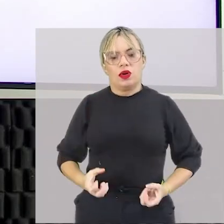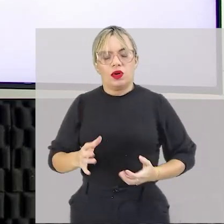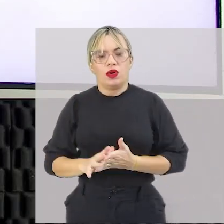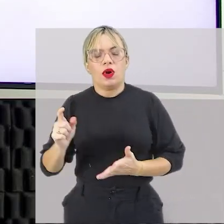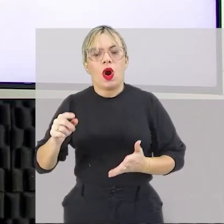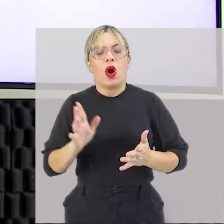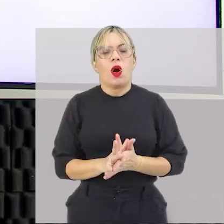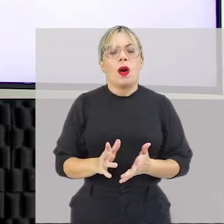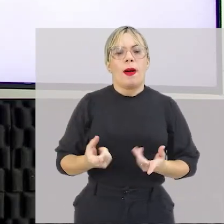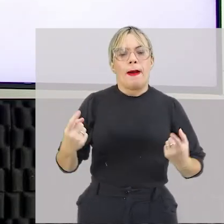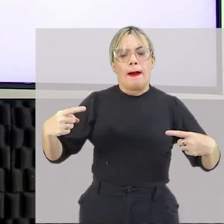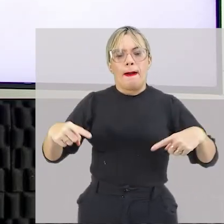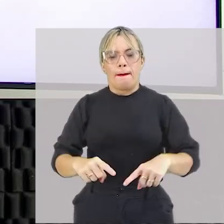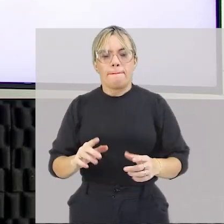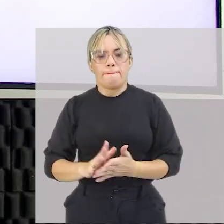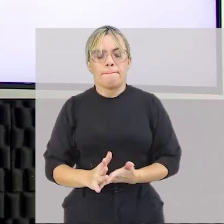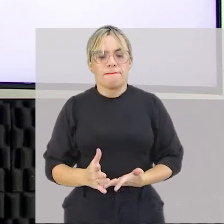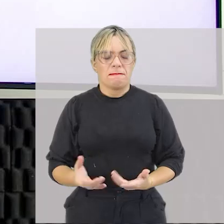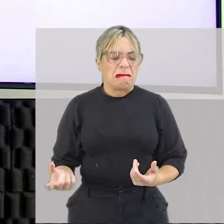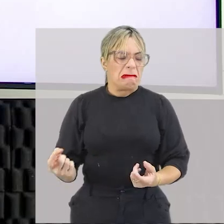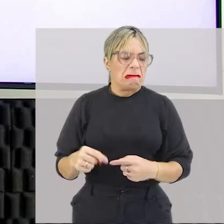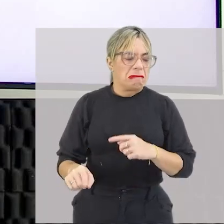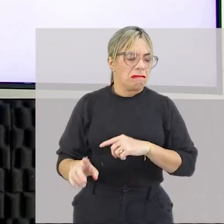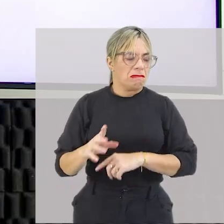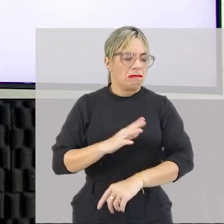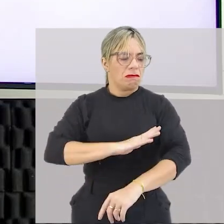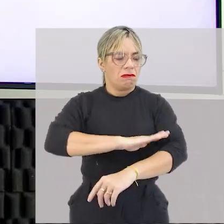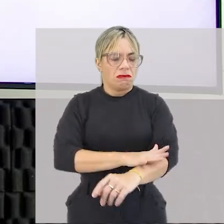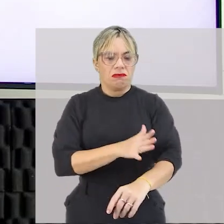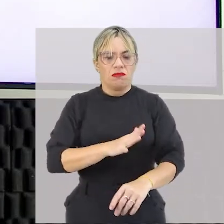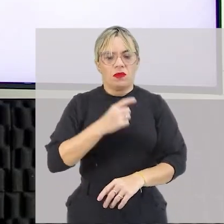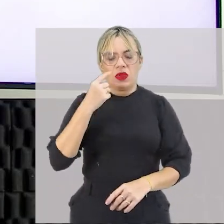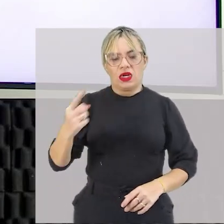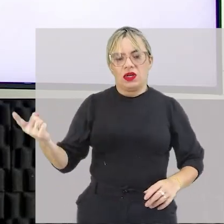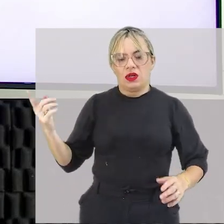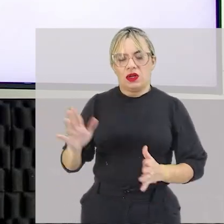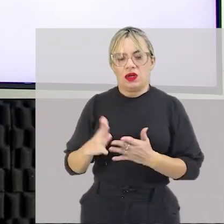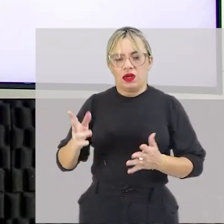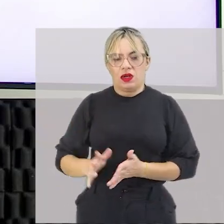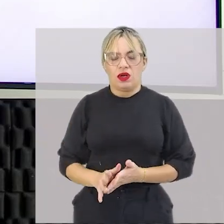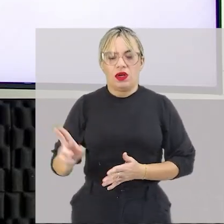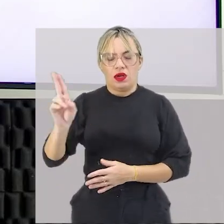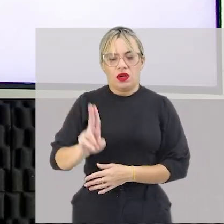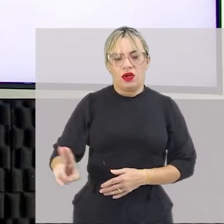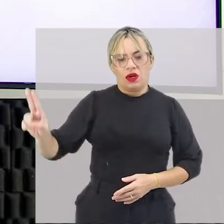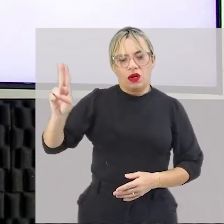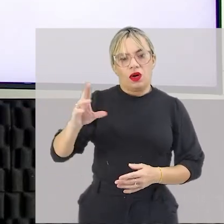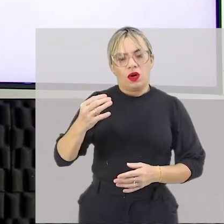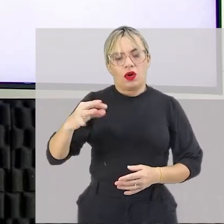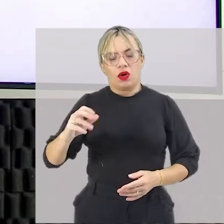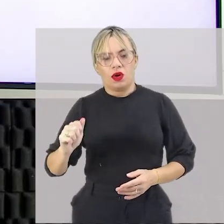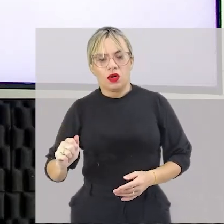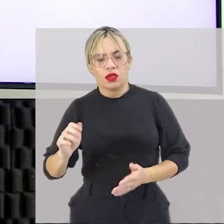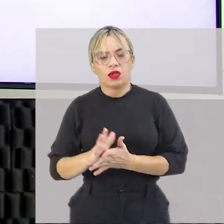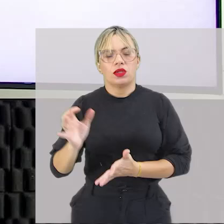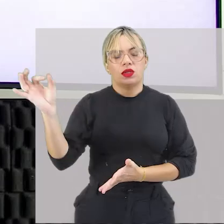combate ao racismo. Então, por exemplo, a cota em universidades e em concursos públicos é um exemplo de política de ação afirmativa